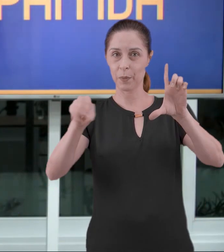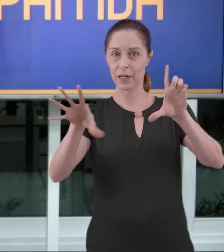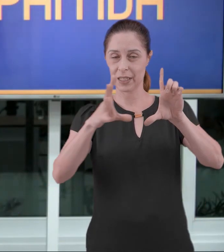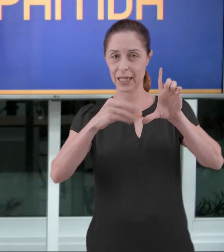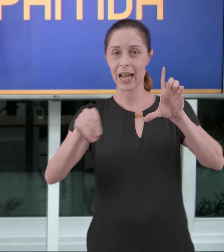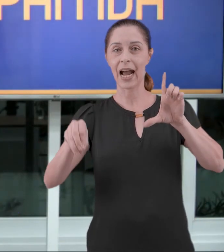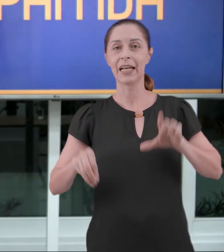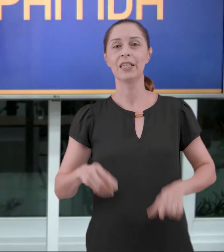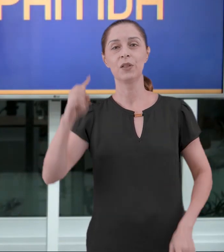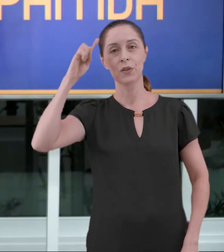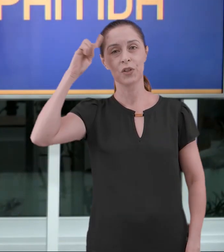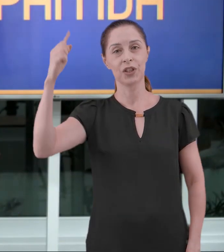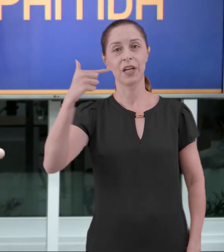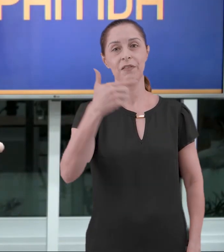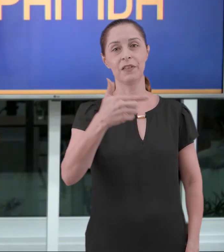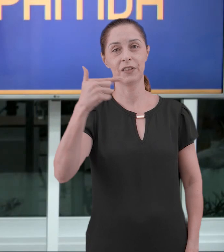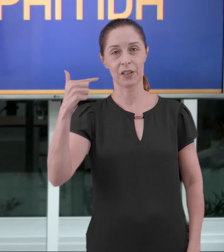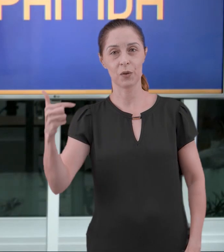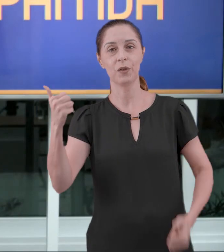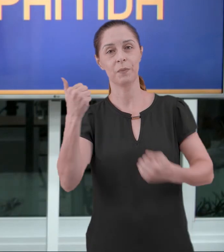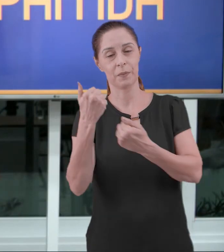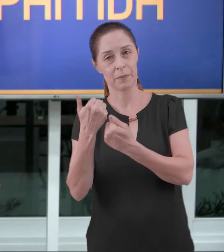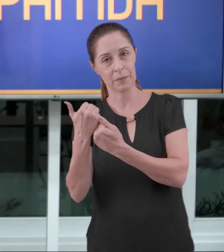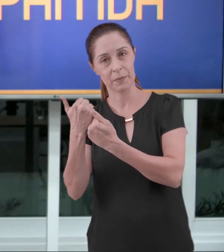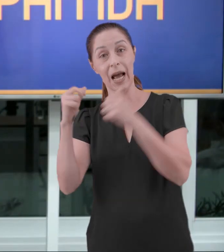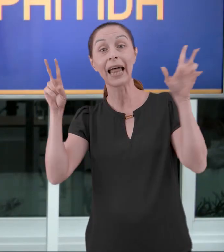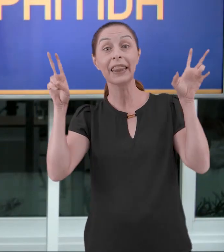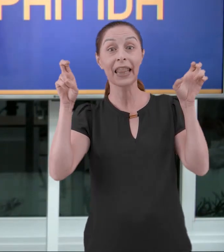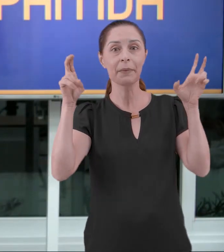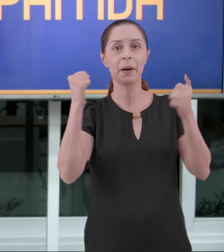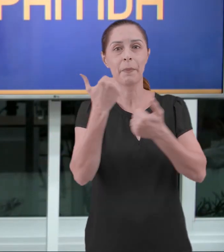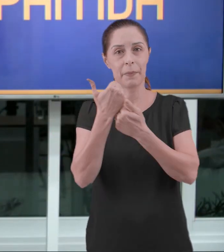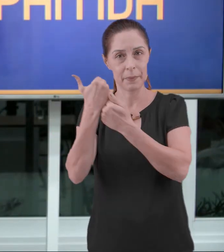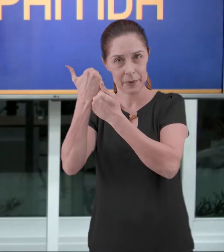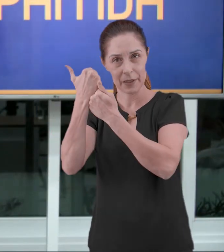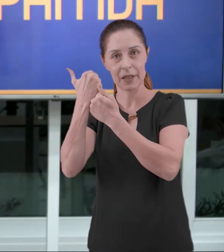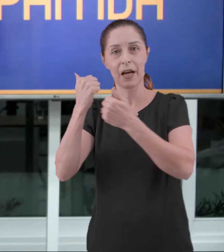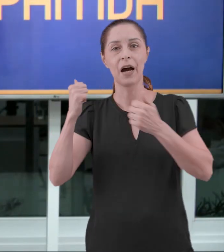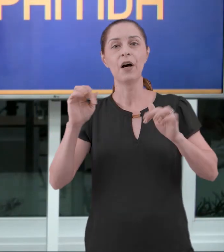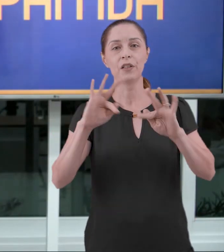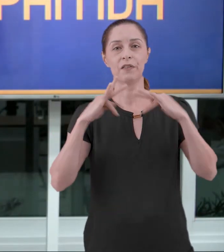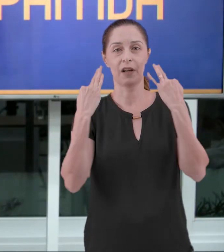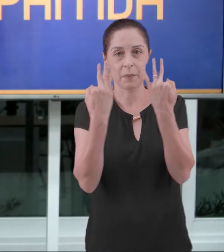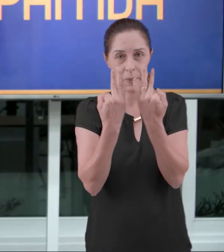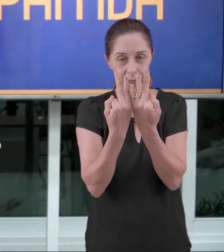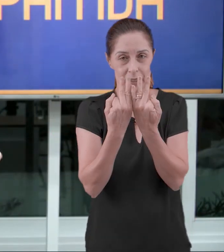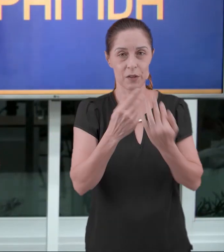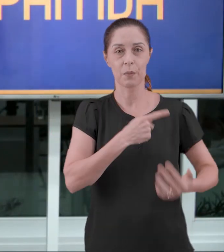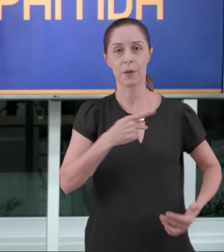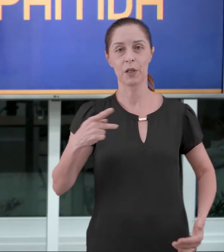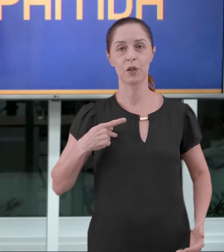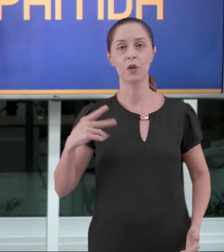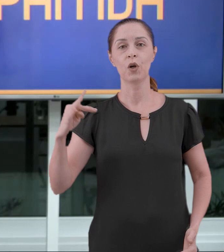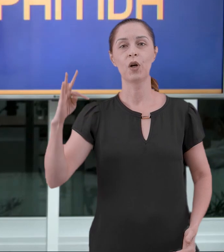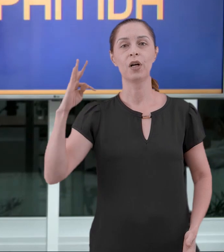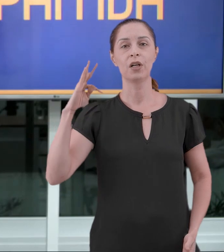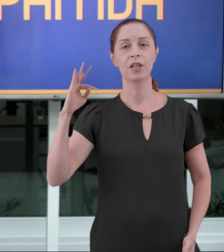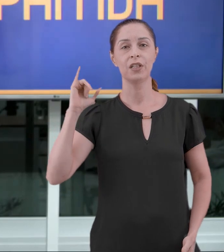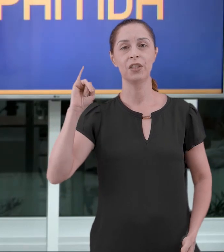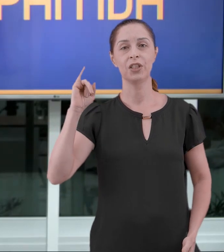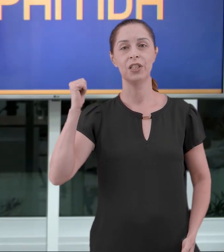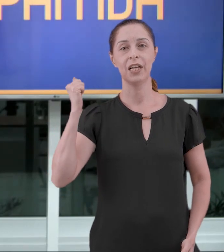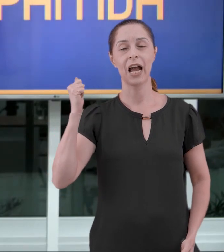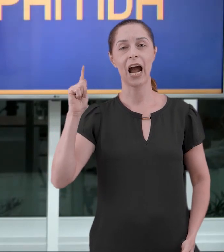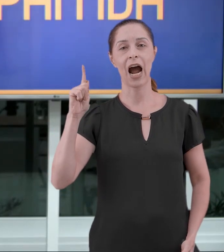dia 22, manutenção das famílias, amanhã com o pastor Tiago Henrique falando sobre detalhes sobre manutenção de